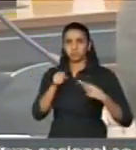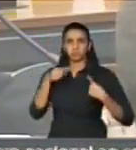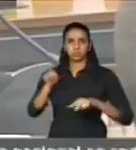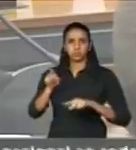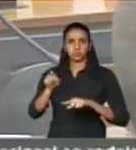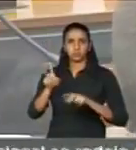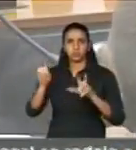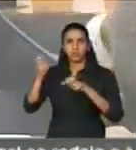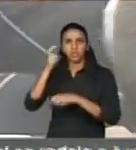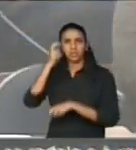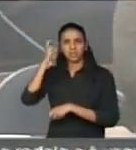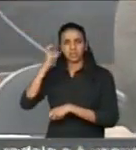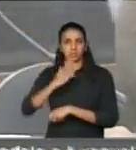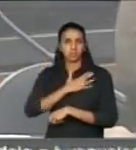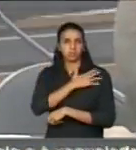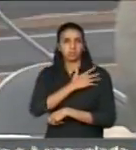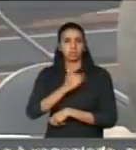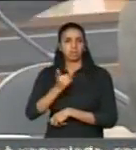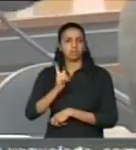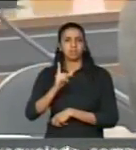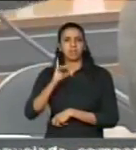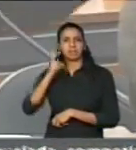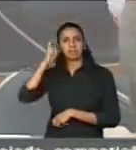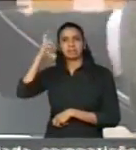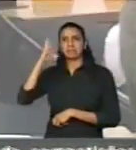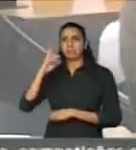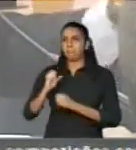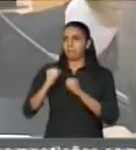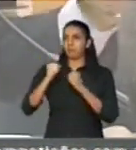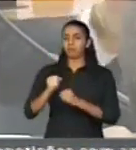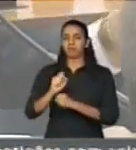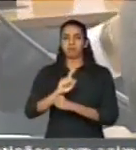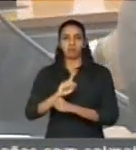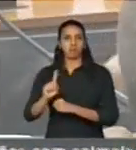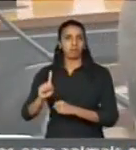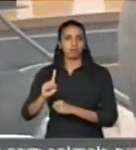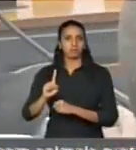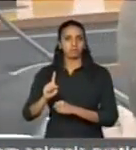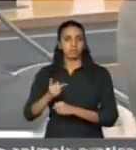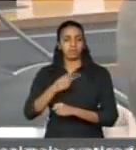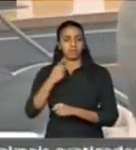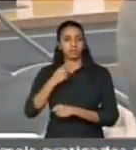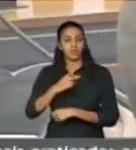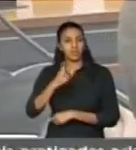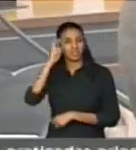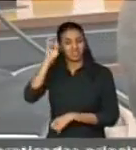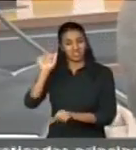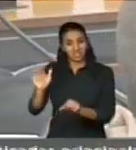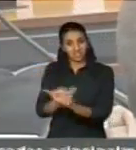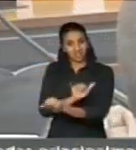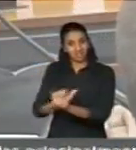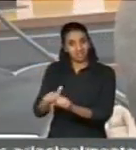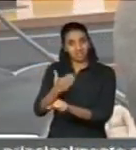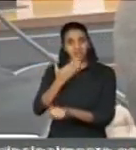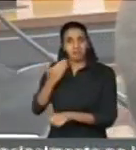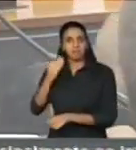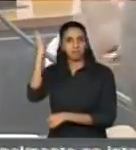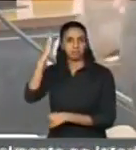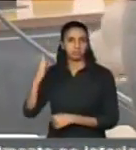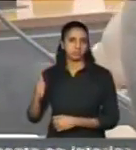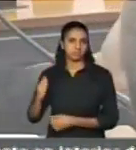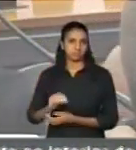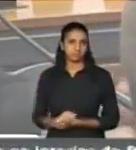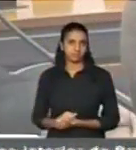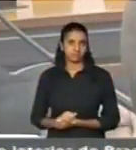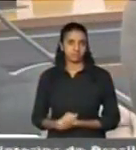militares. Eu não falo inteligência de guerra, tomada de poder, isso aí não é isso. Falar inteligência para o bem do Brasil. Hoje os